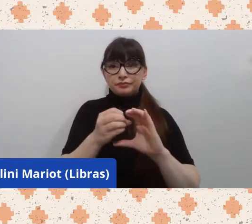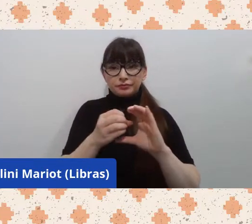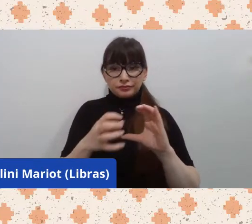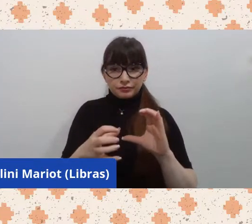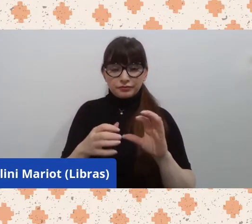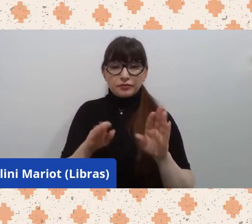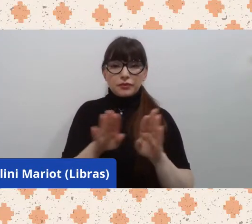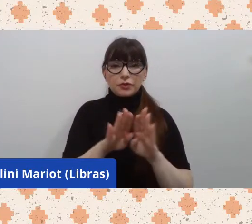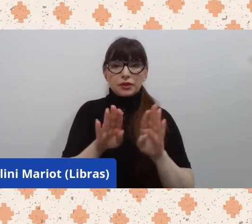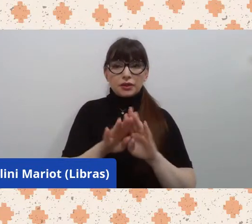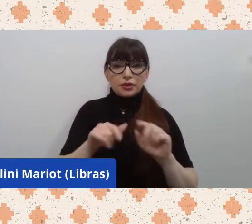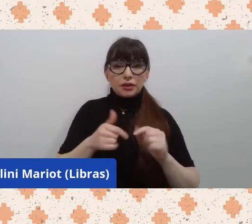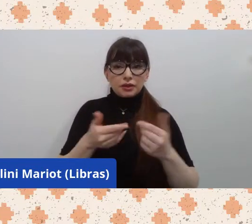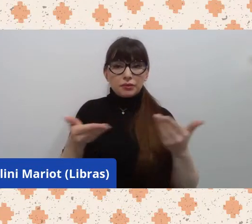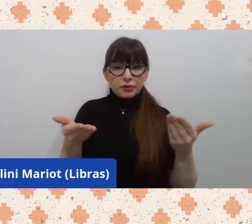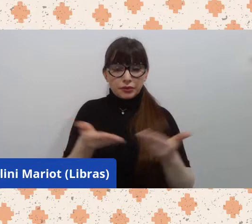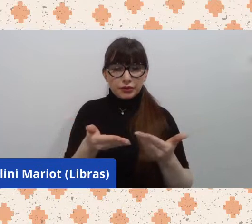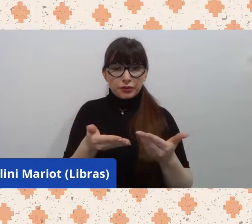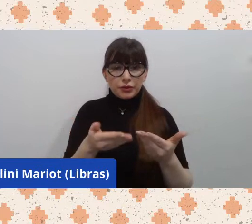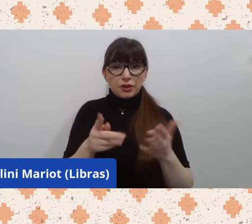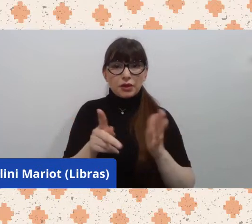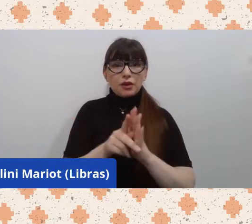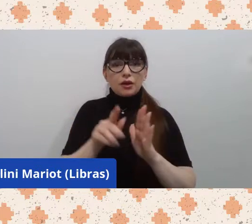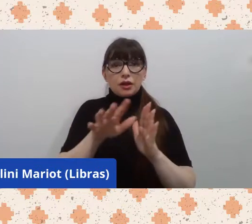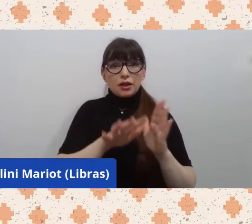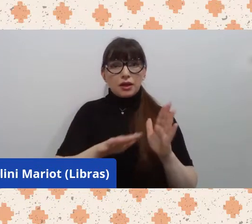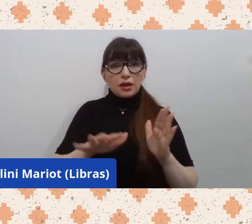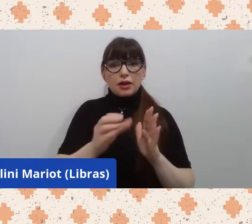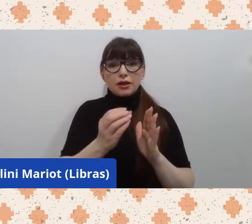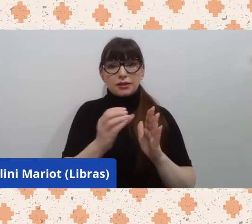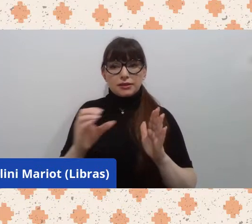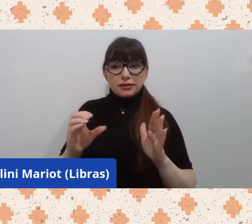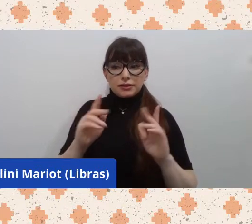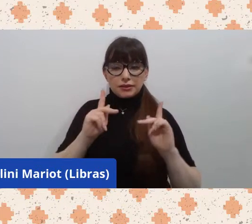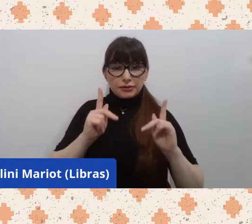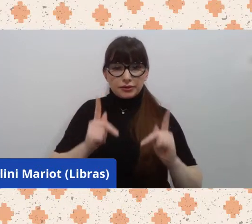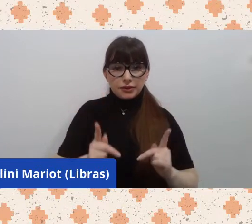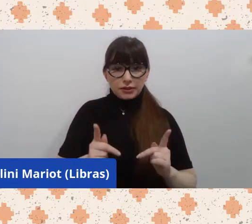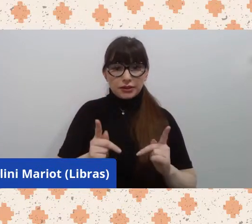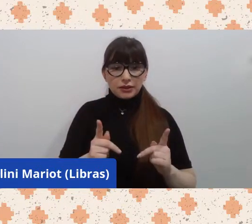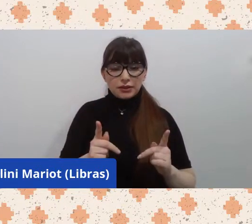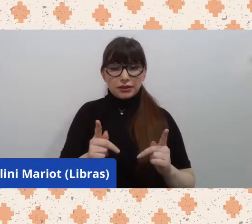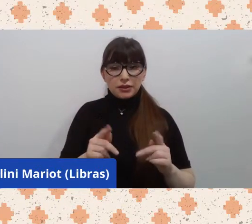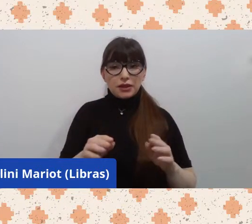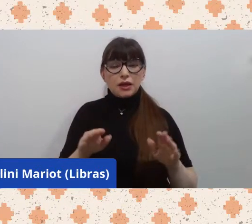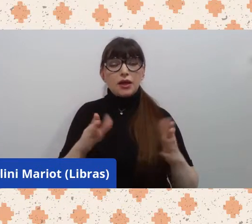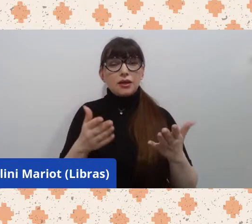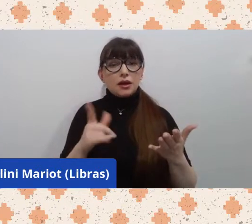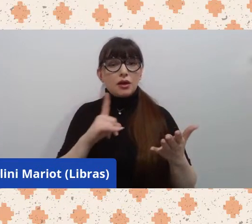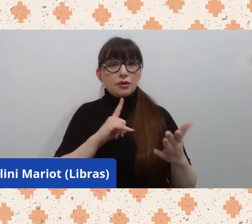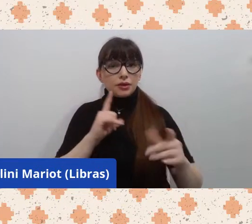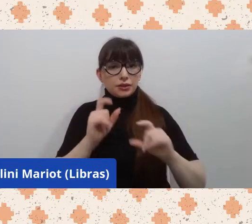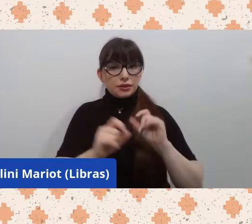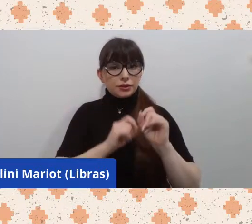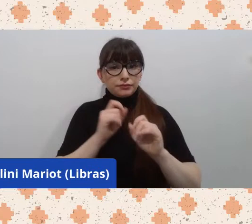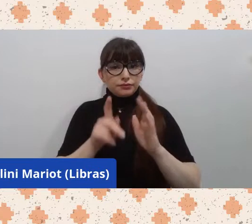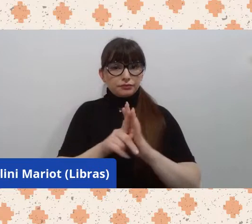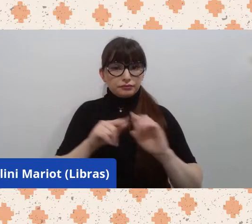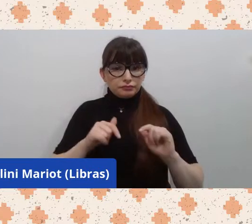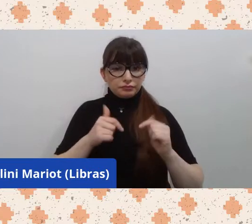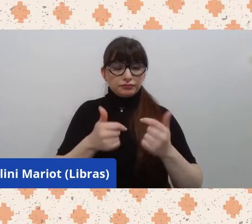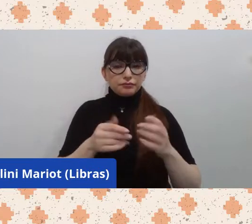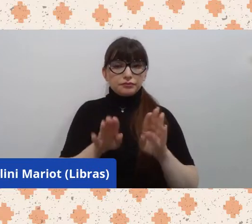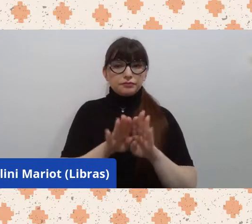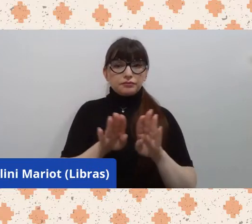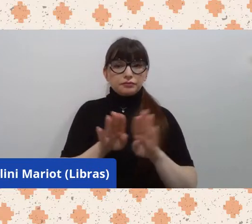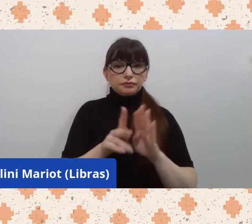e às demandas da área de ciências humanas e sociais. Assim, tem havido um embate permanente das